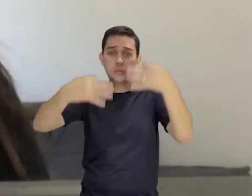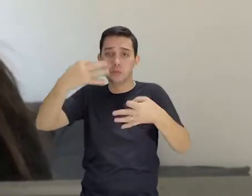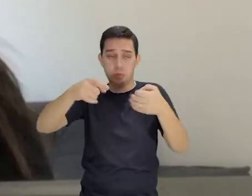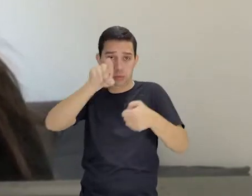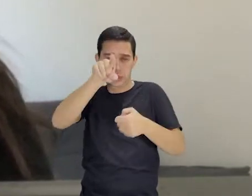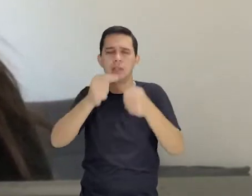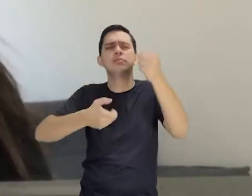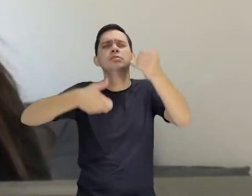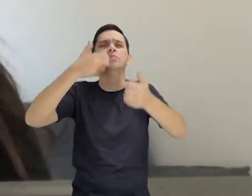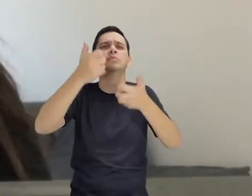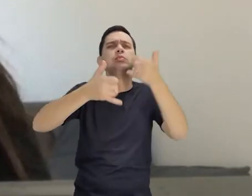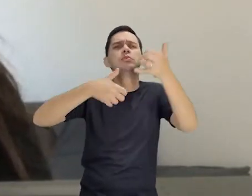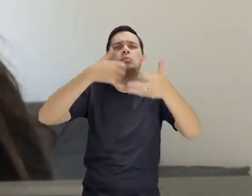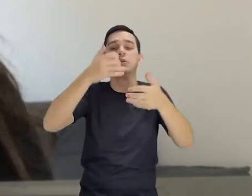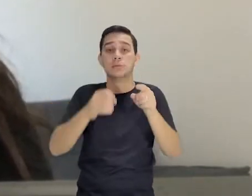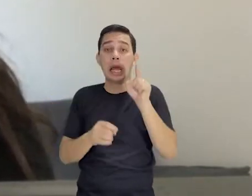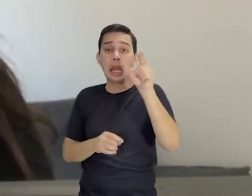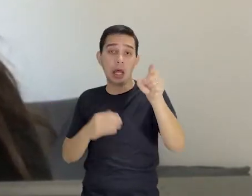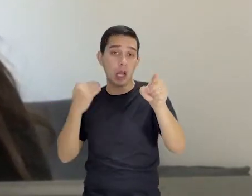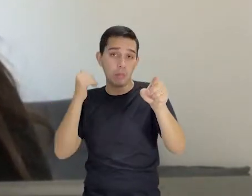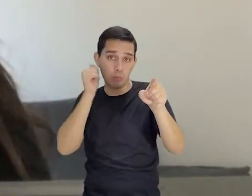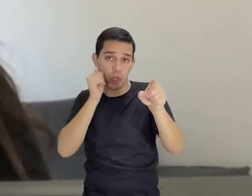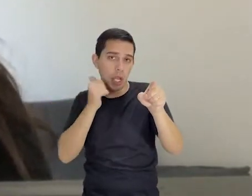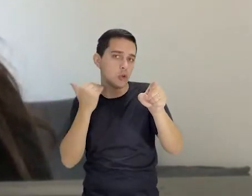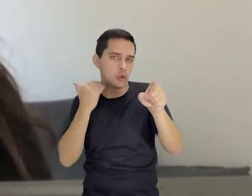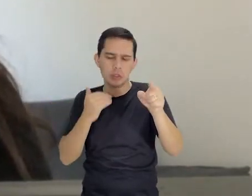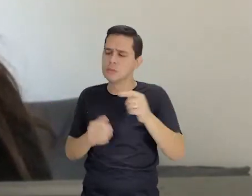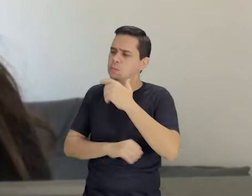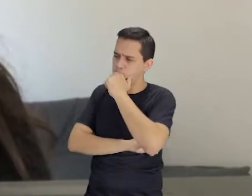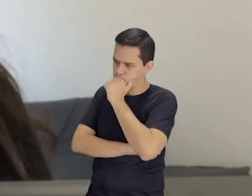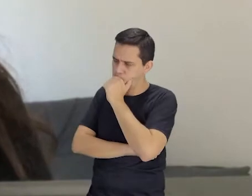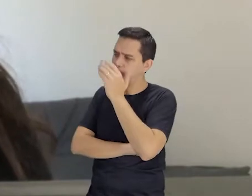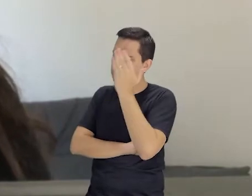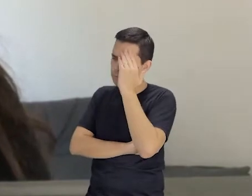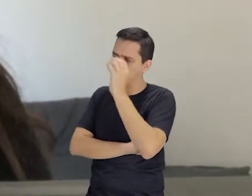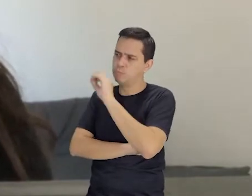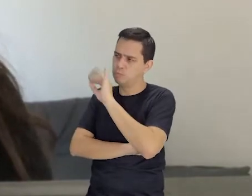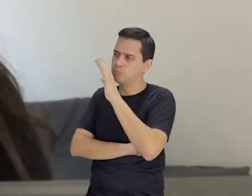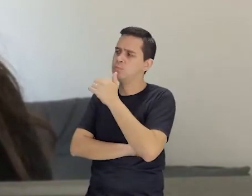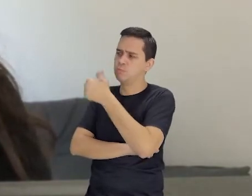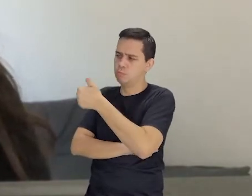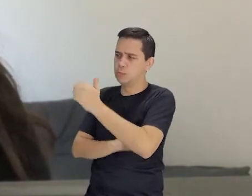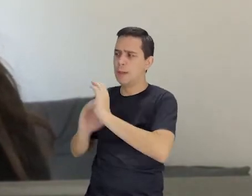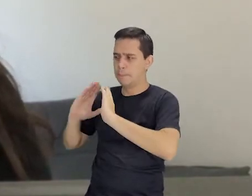A juíza, ela entendeu que deveria haver um maior esclarecimento a